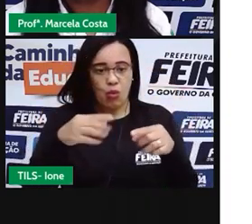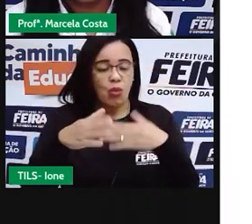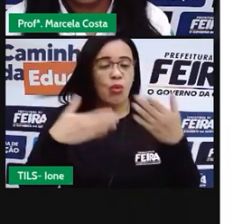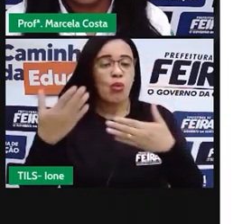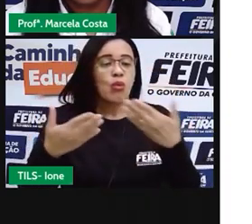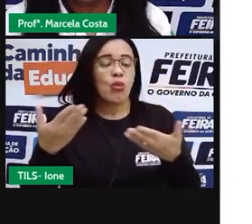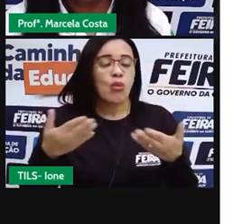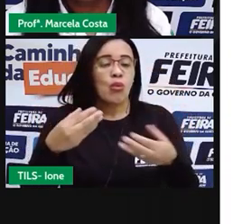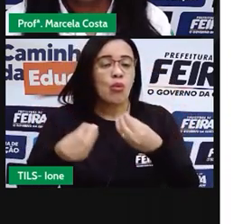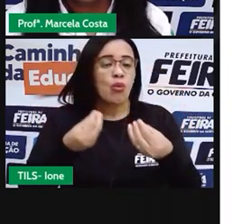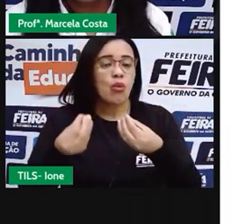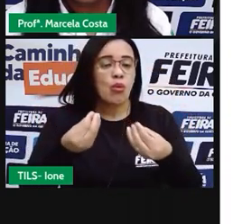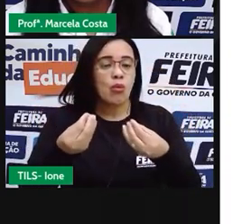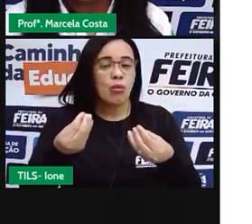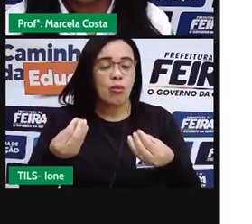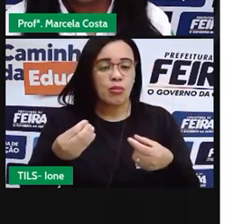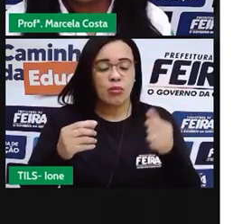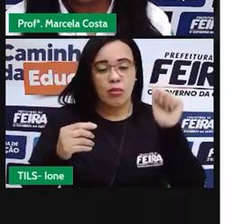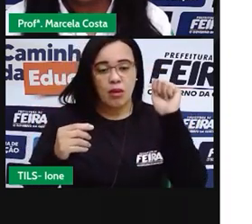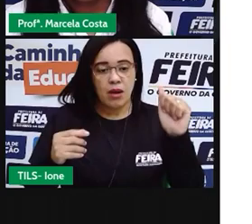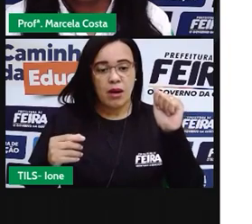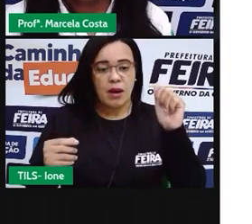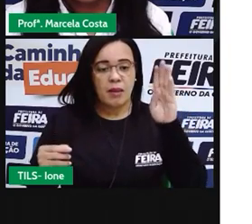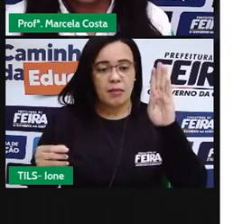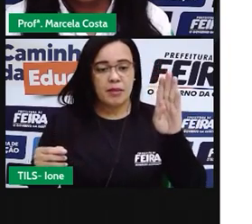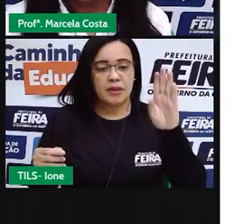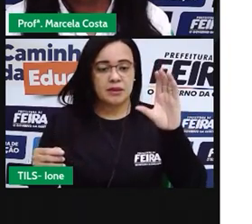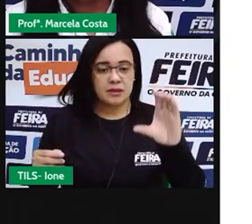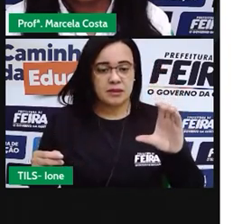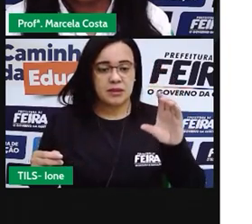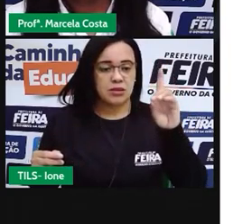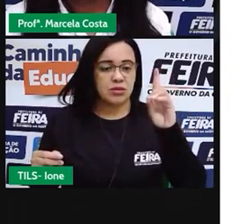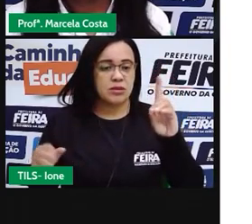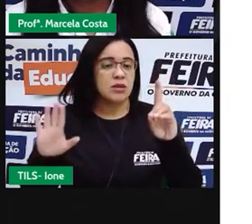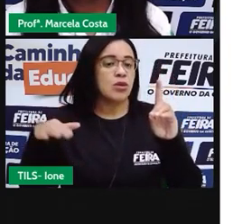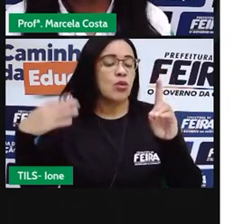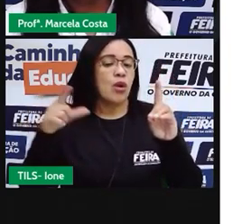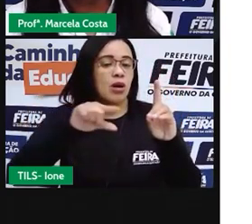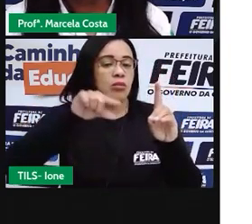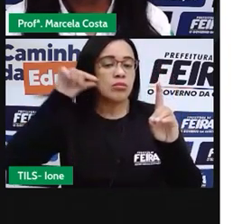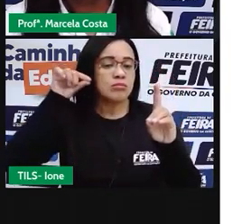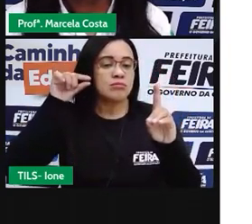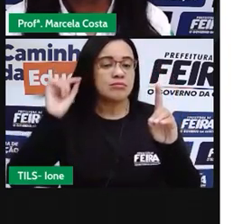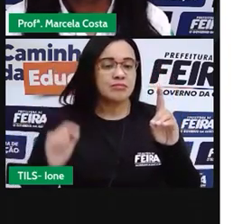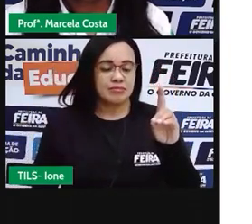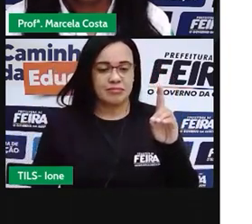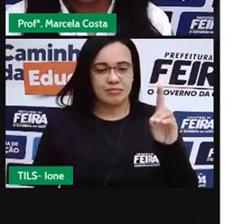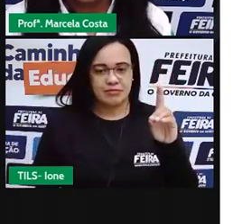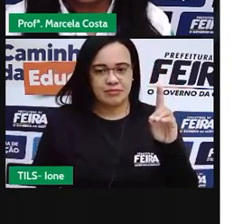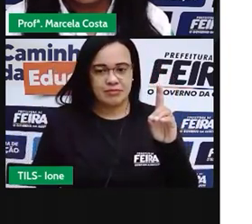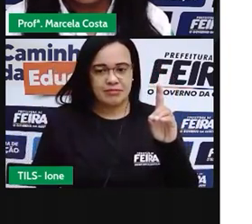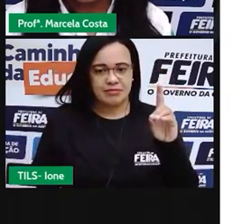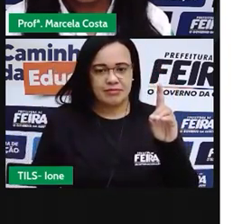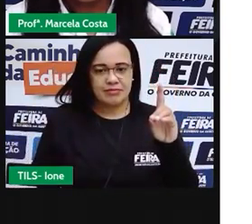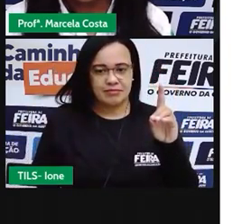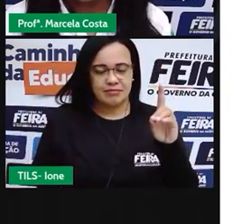de um círculo, de um triângulo, de um quadrado ou de um